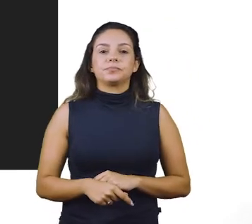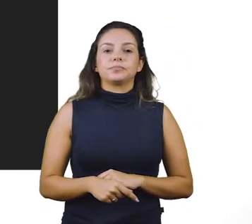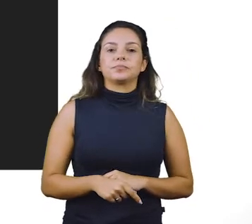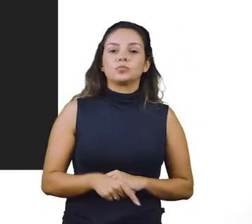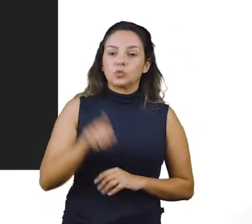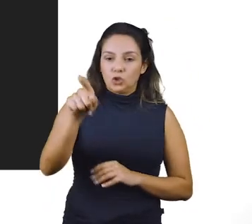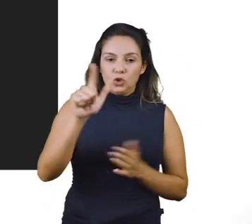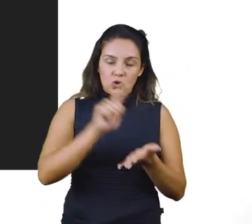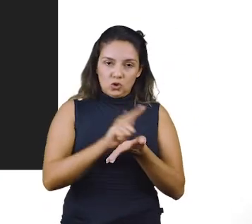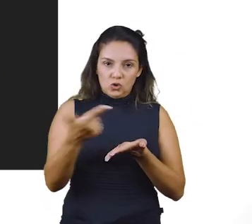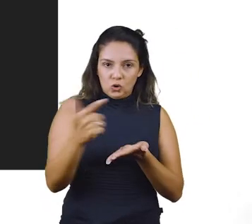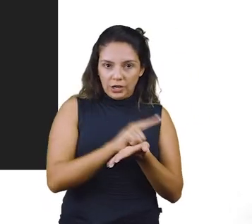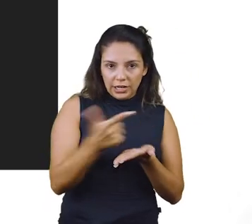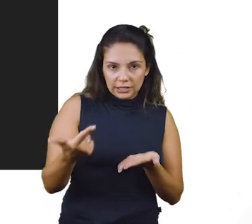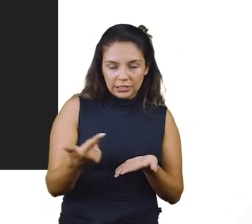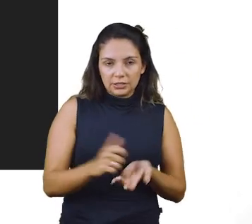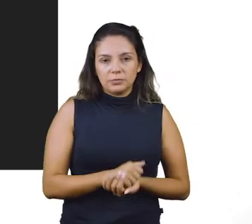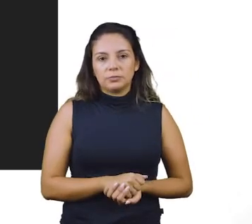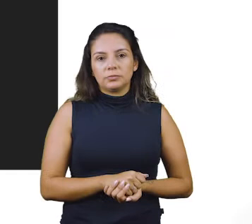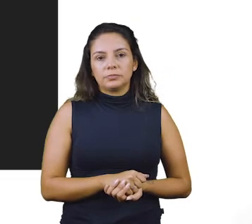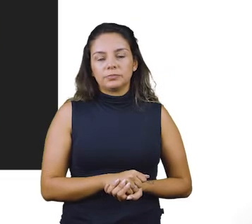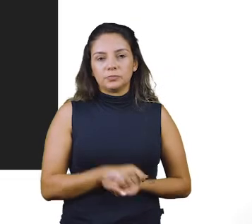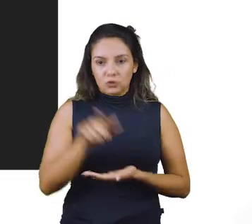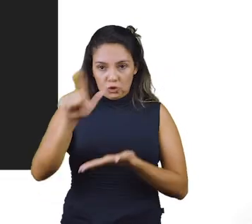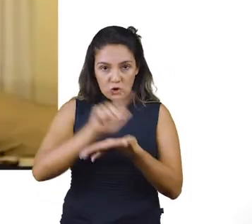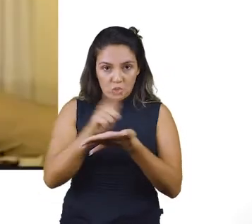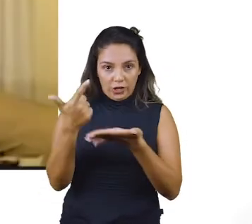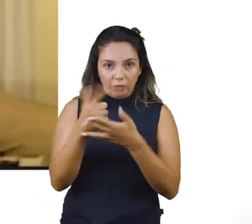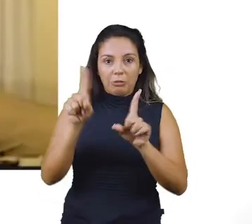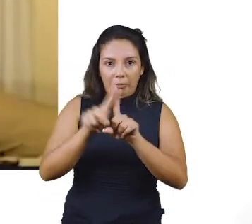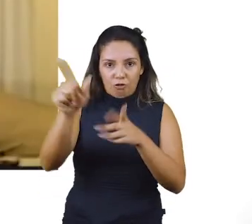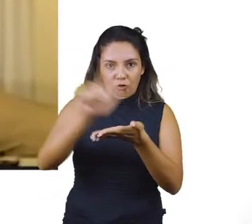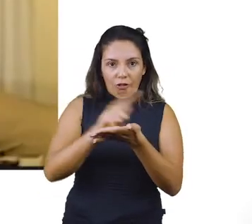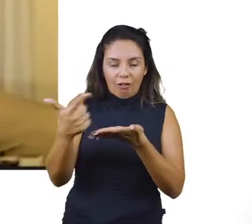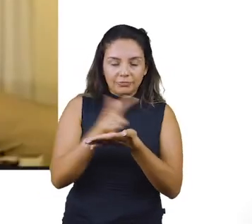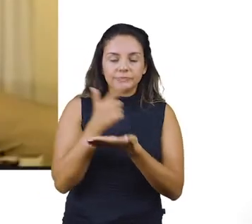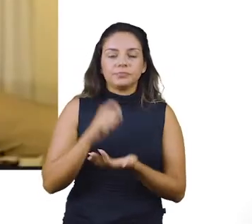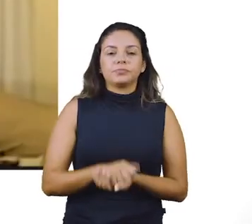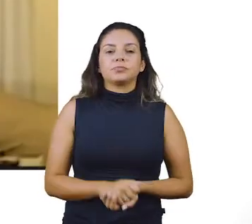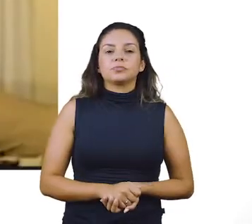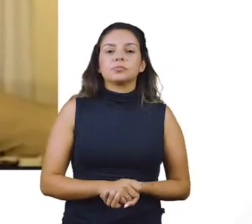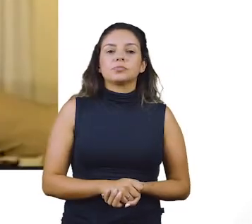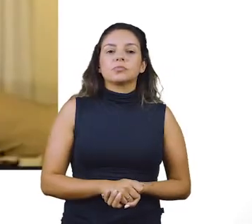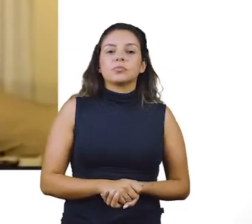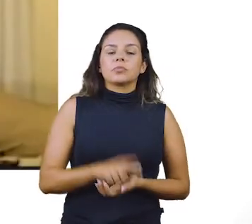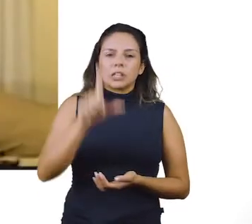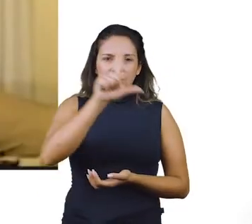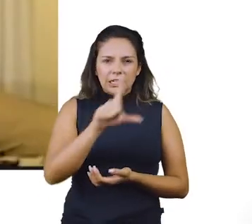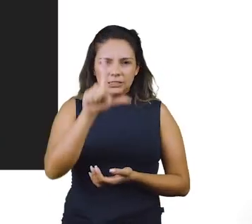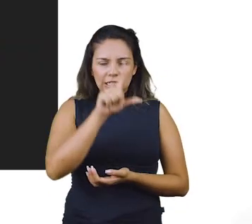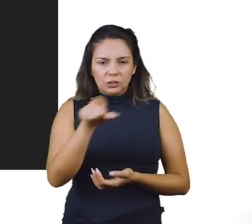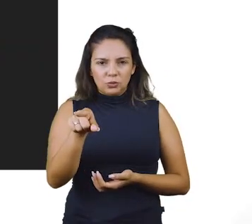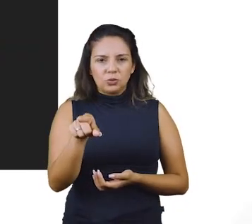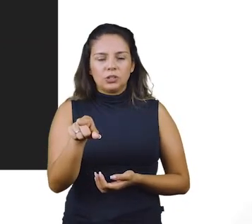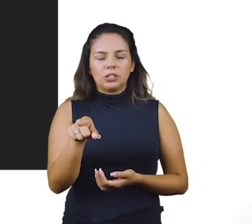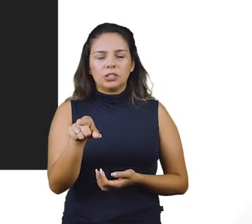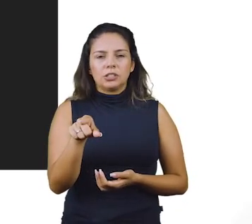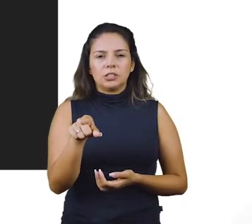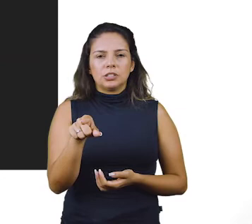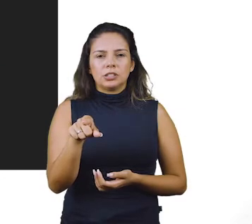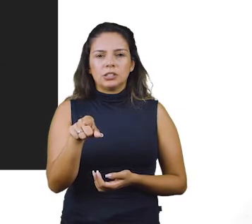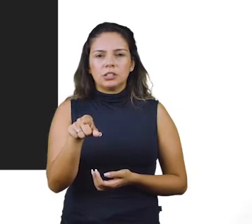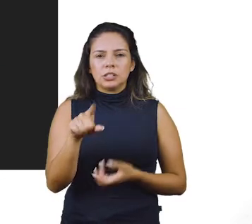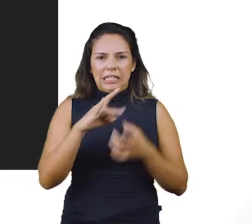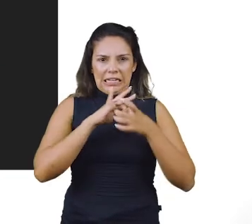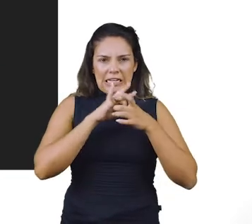né? Em média, uma matéria de TV, no caso, tem 1 minuto e meio. No seu caso, a literatura seria como um